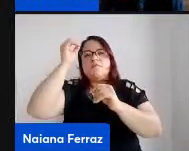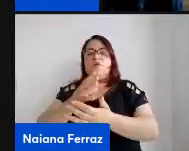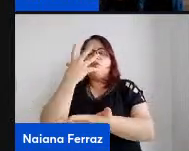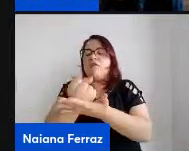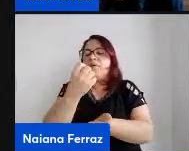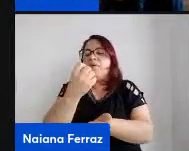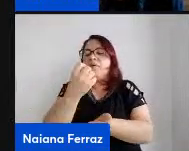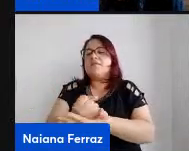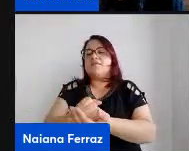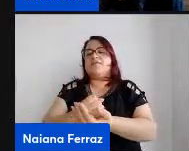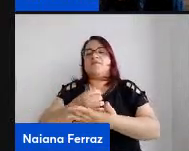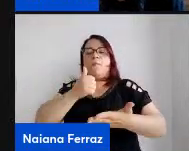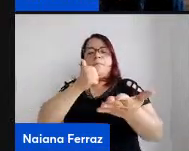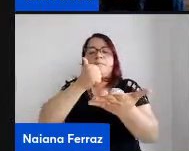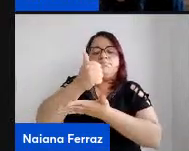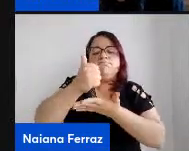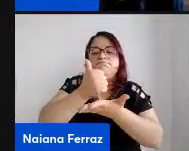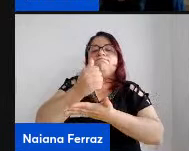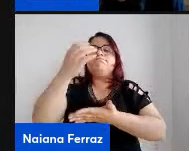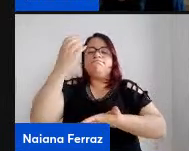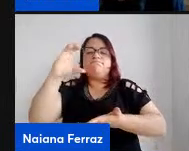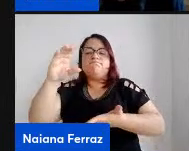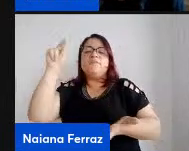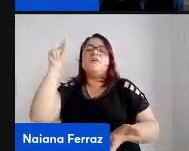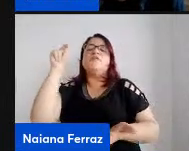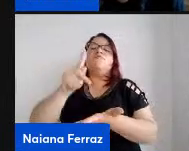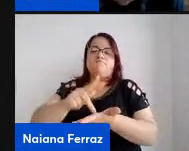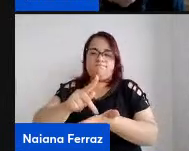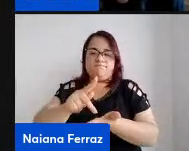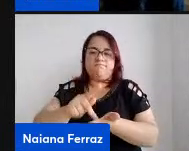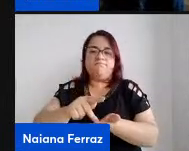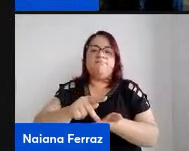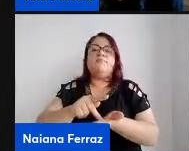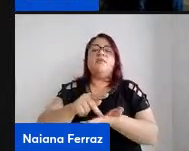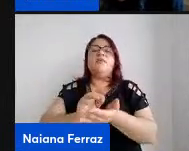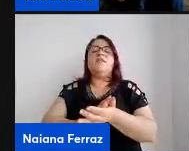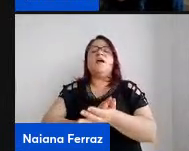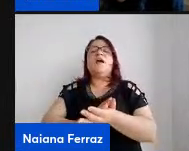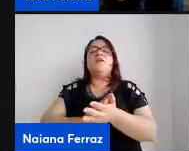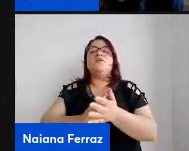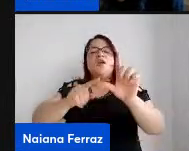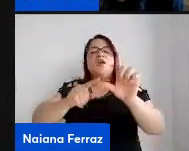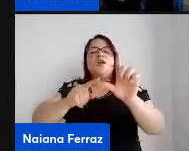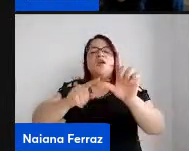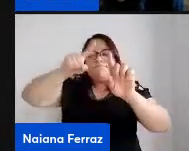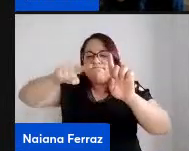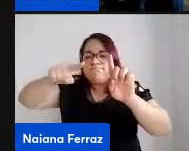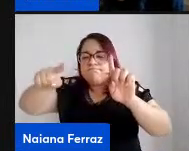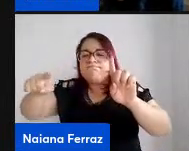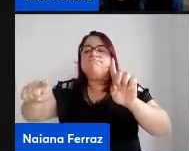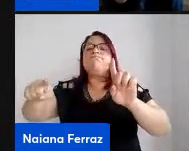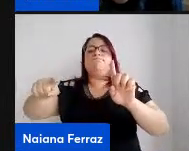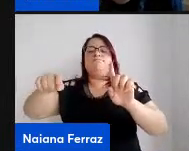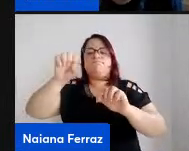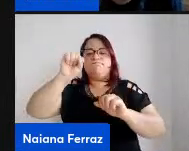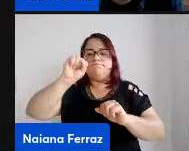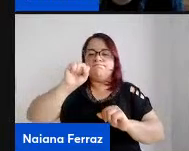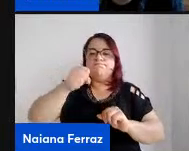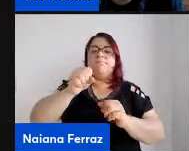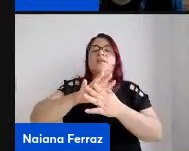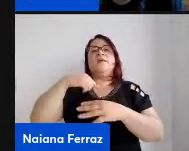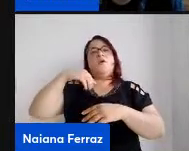baseada em ciência, realmente, baseada em evidência, que eu acredito que está já